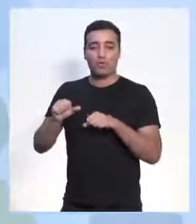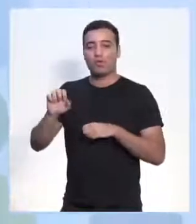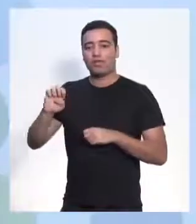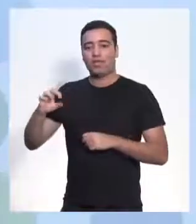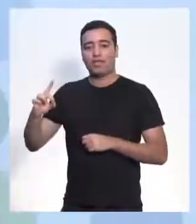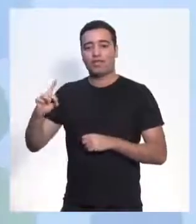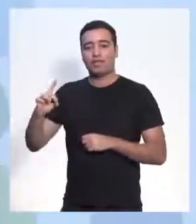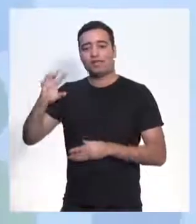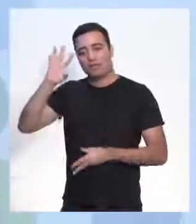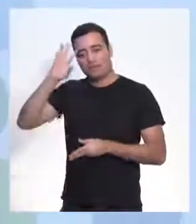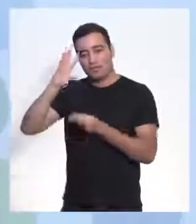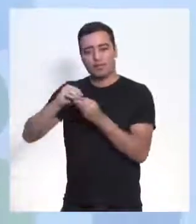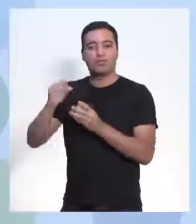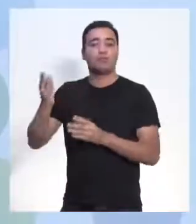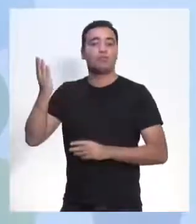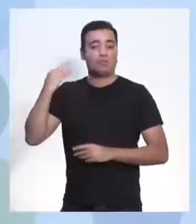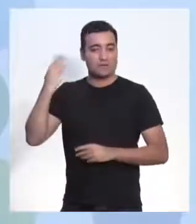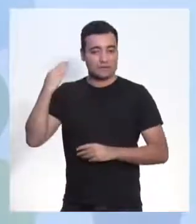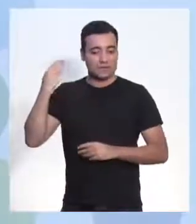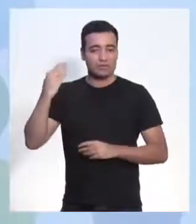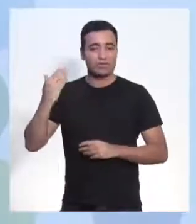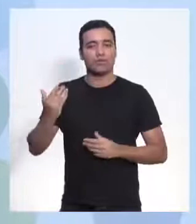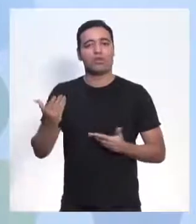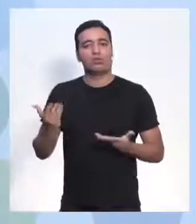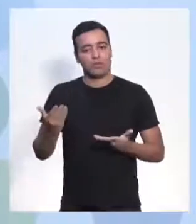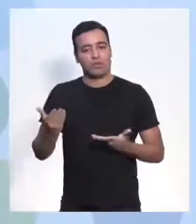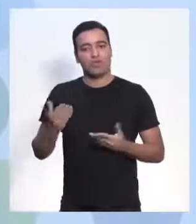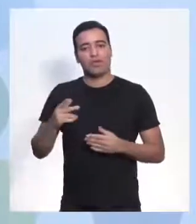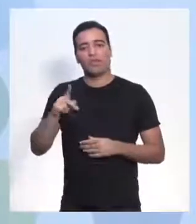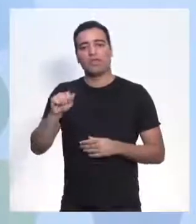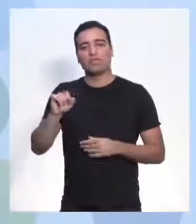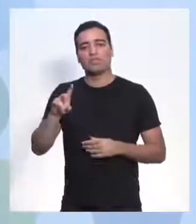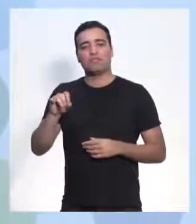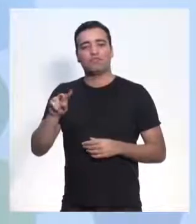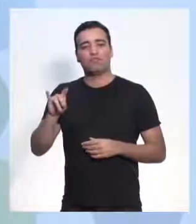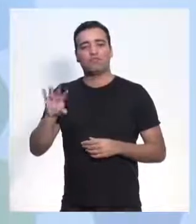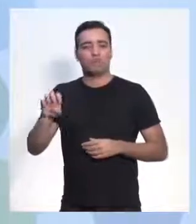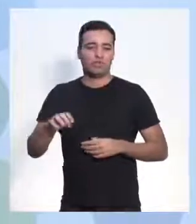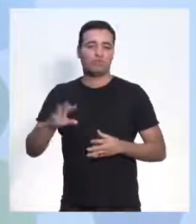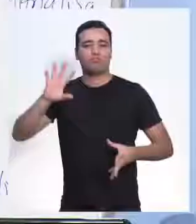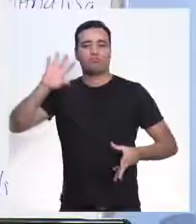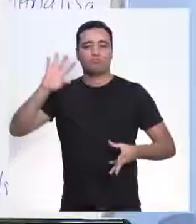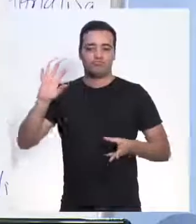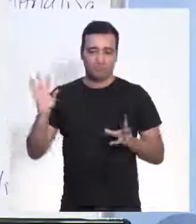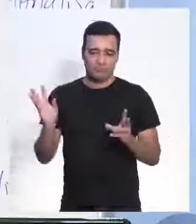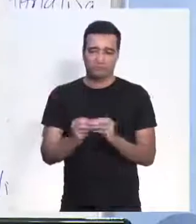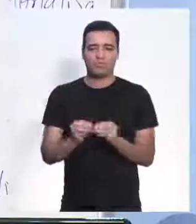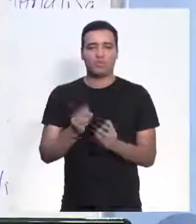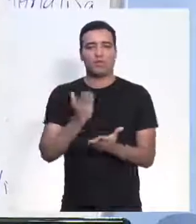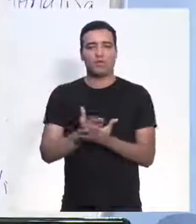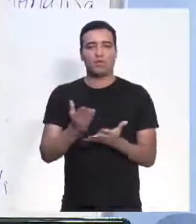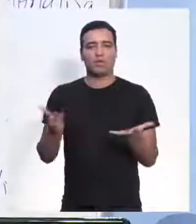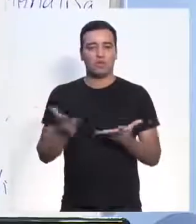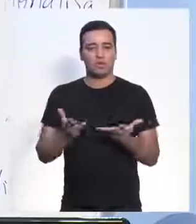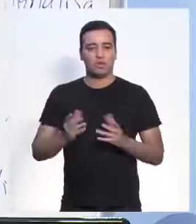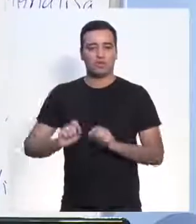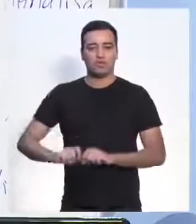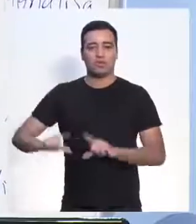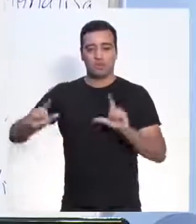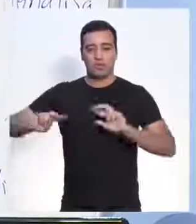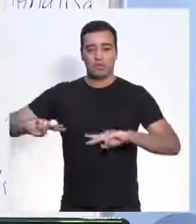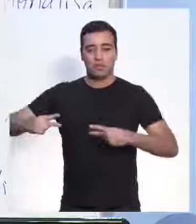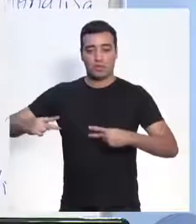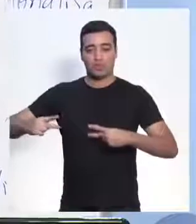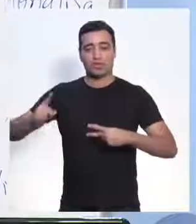painted by Leonardo da Vinci. Esse é o Passive Voice. E com isso a gente conclui a aula de hoje. Vai aparecer o link para